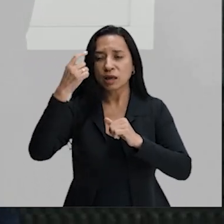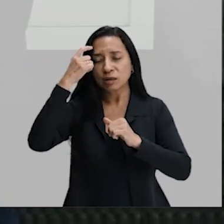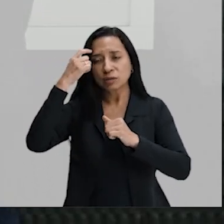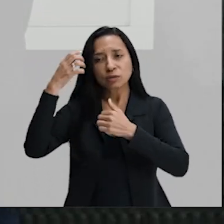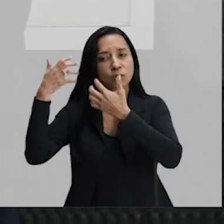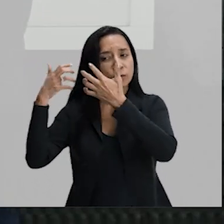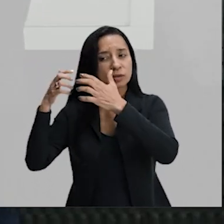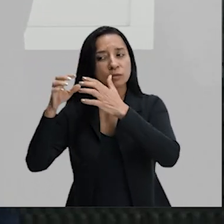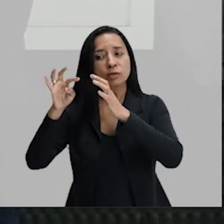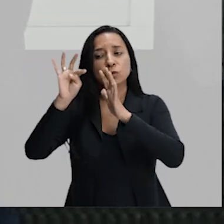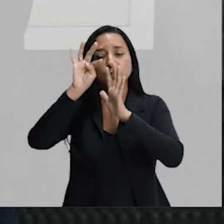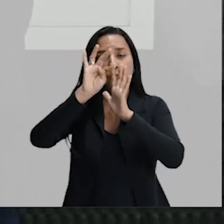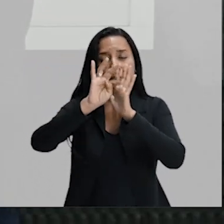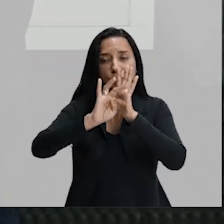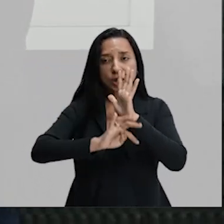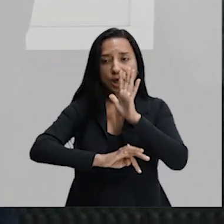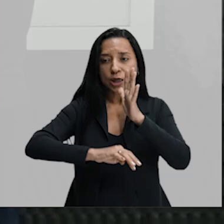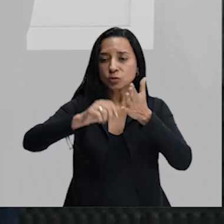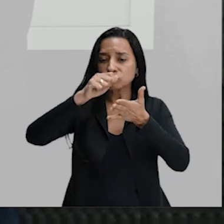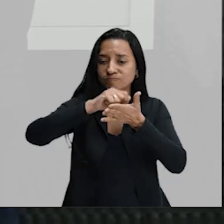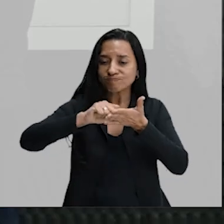meu texto escrito,